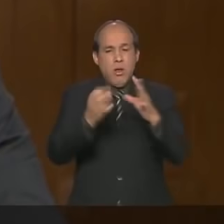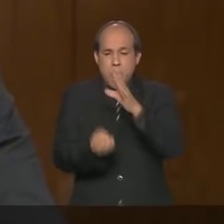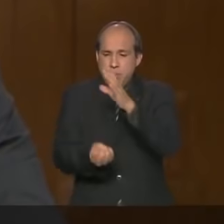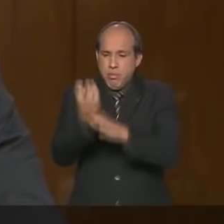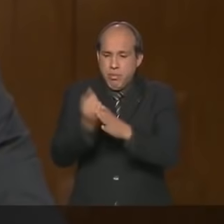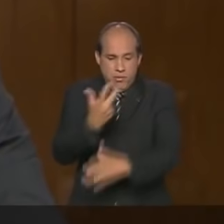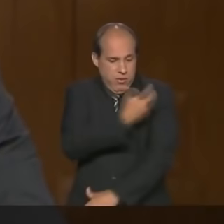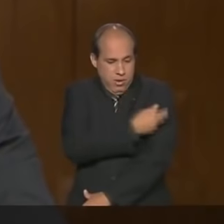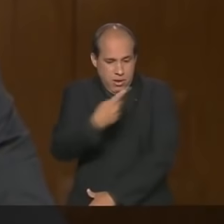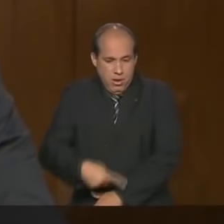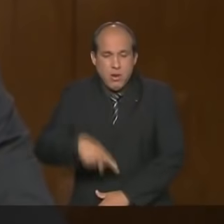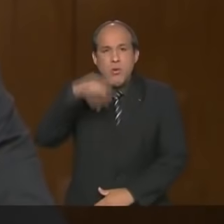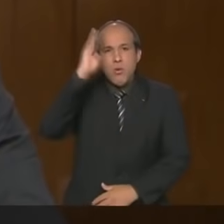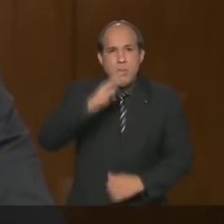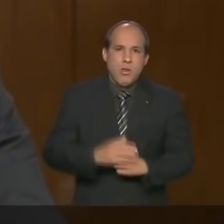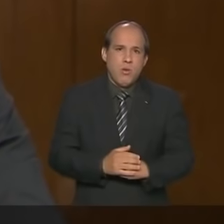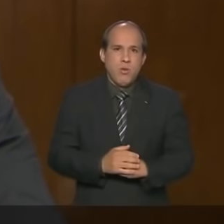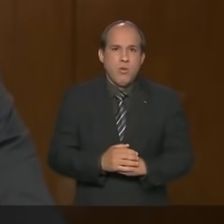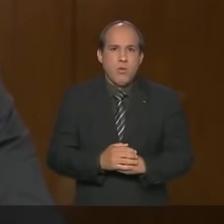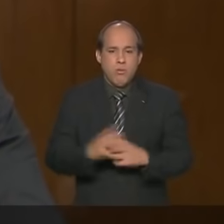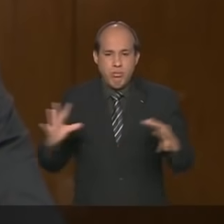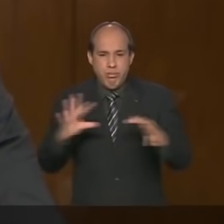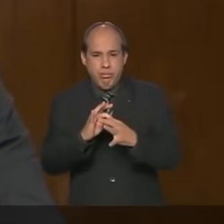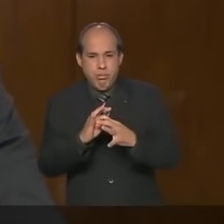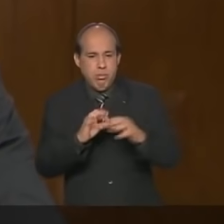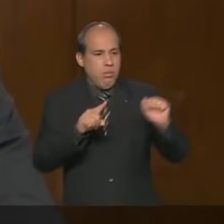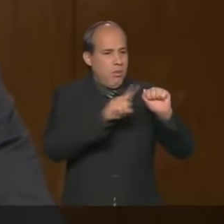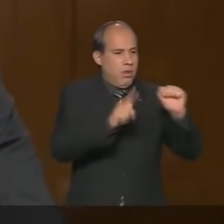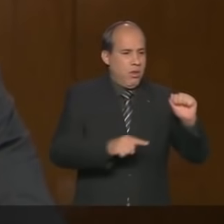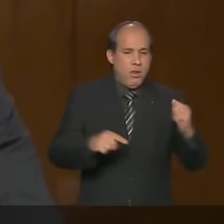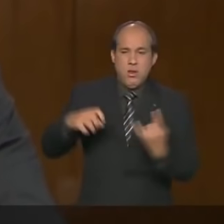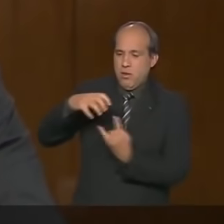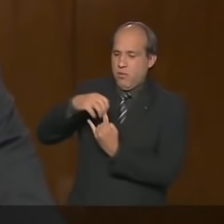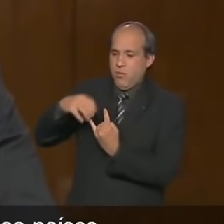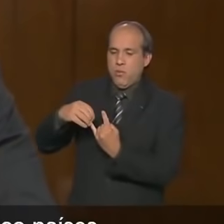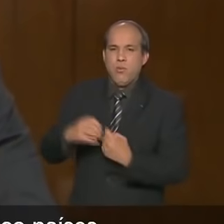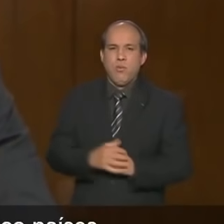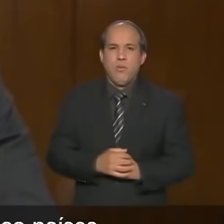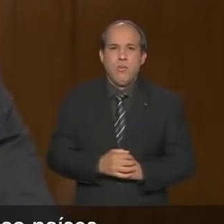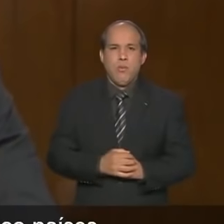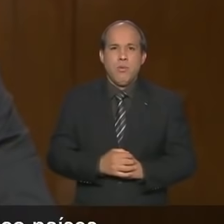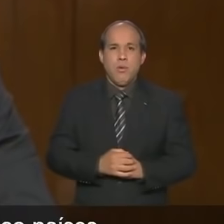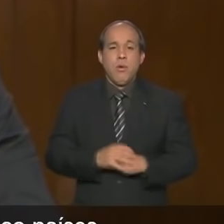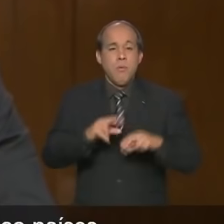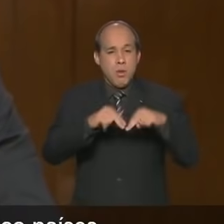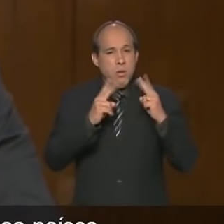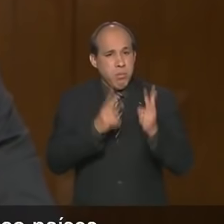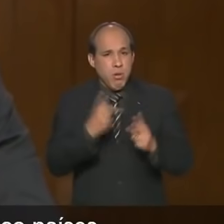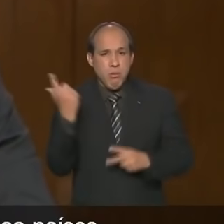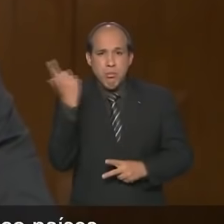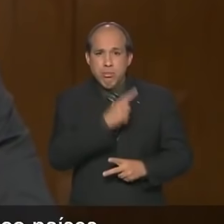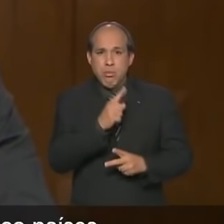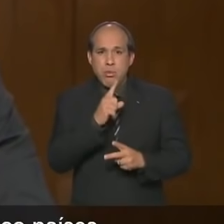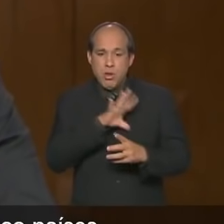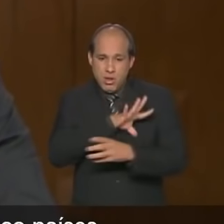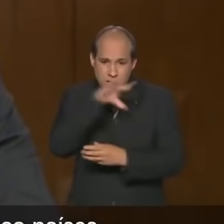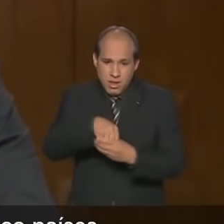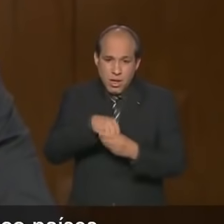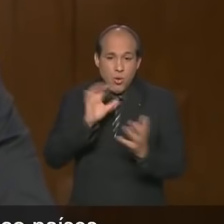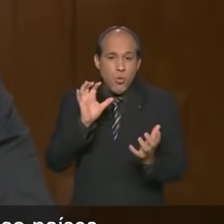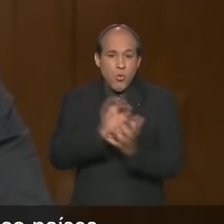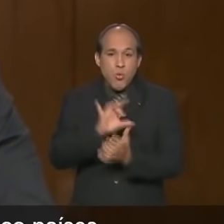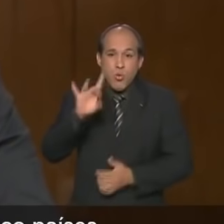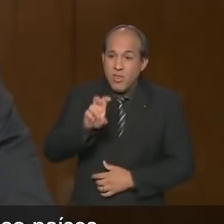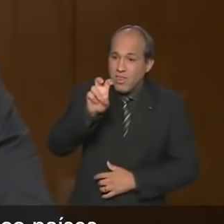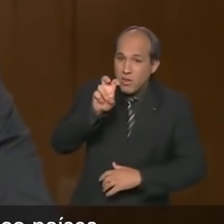para a produção de vacinas no Brasil entre a fazenda ica EA Fiocruz com isso passamos a integrar a